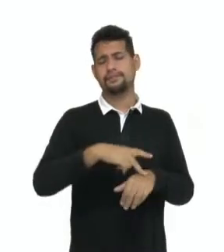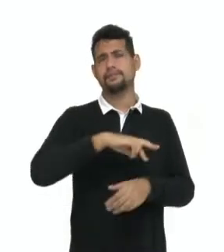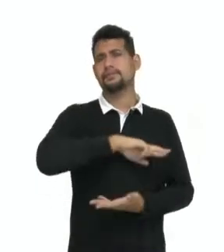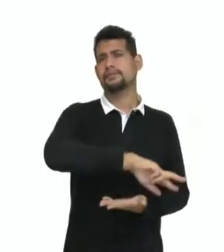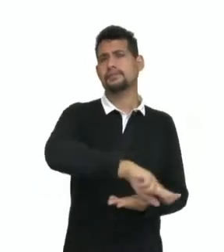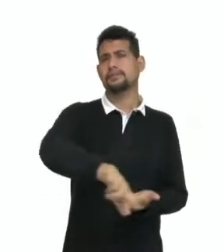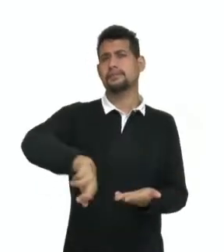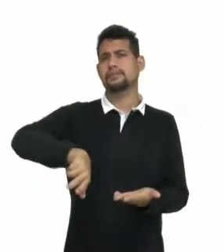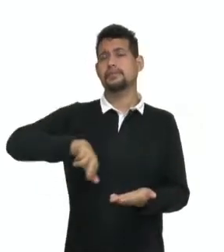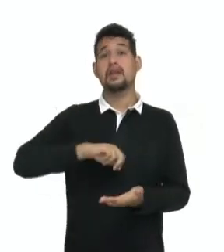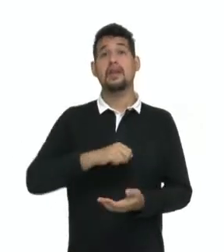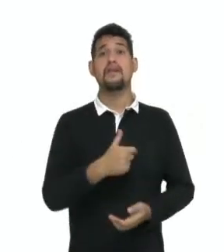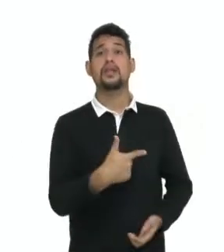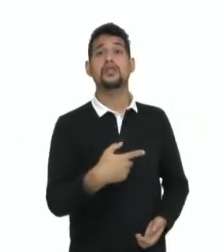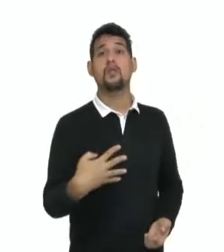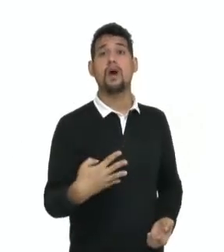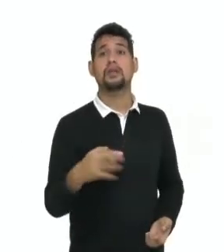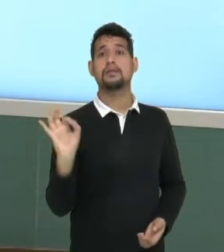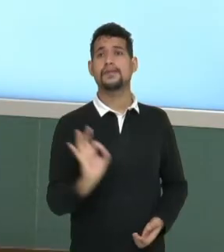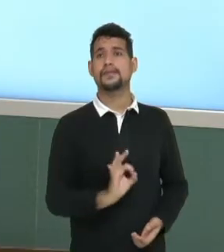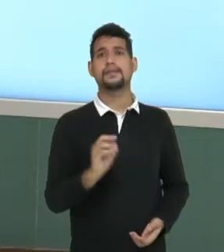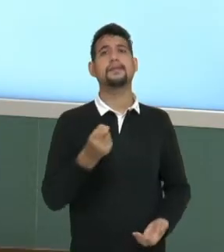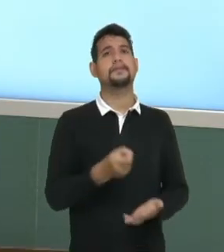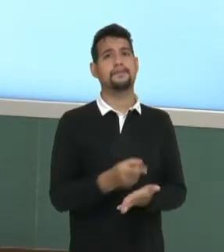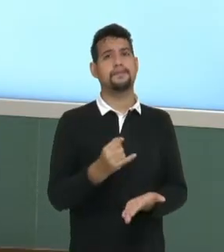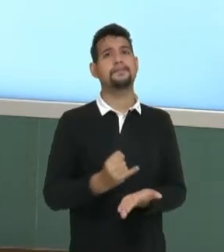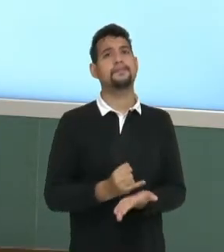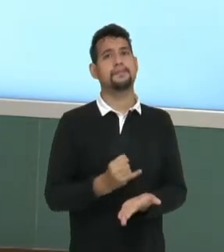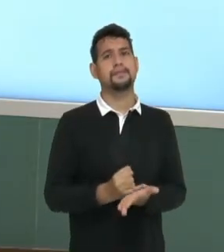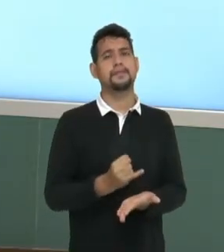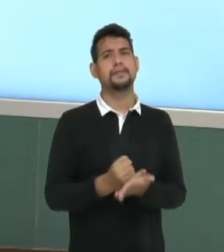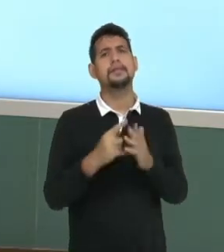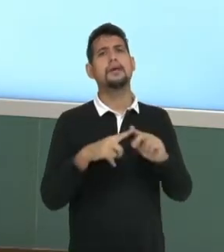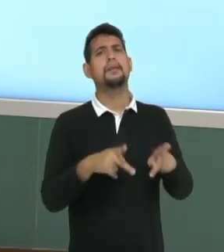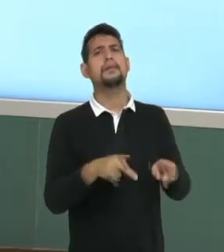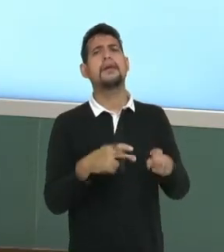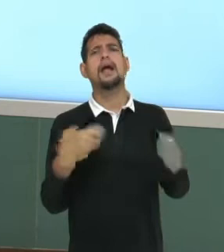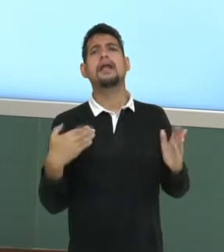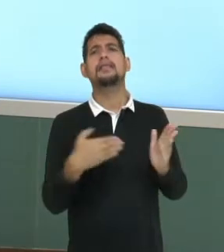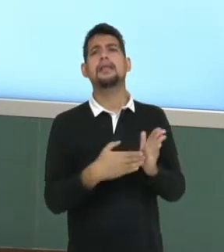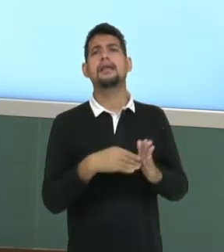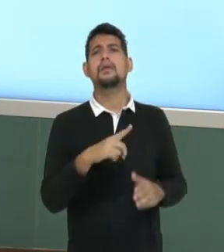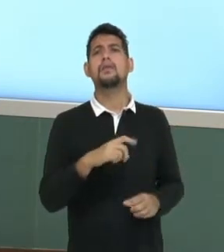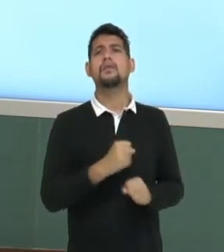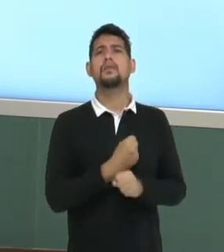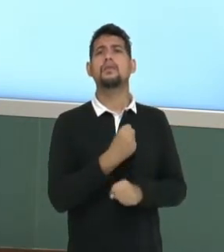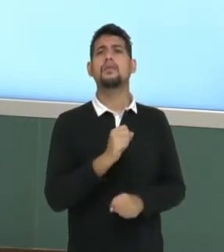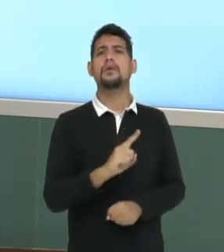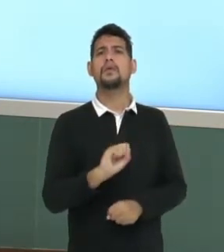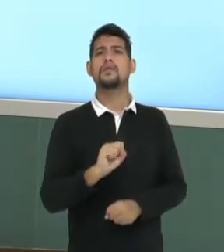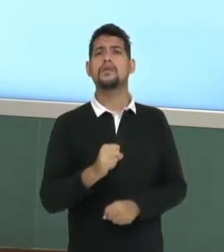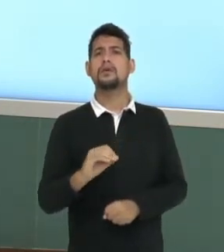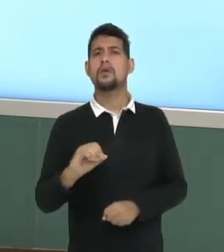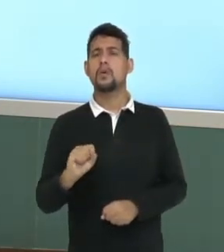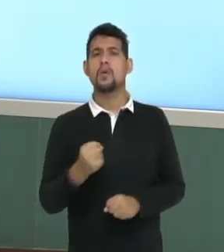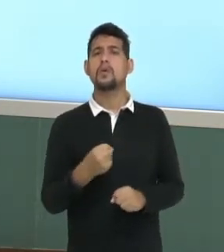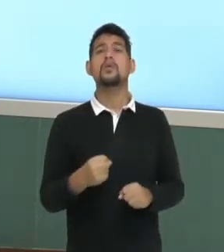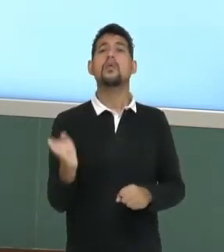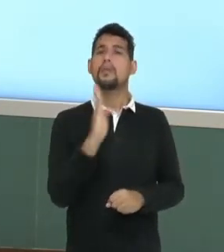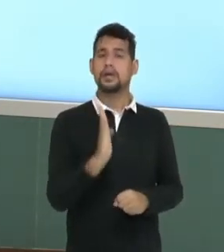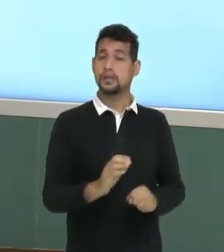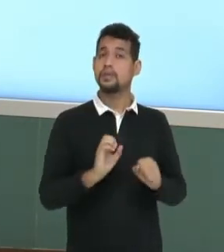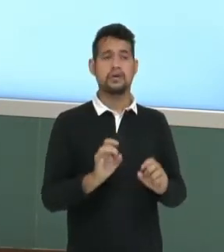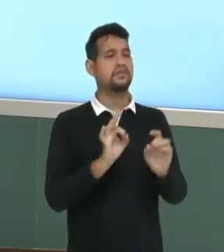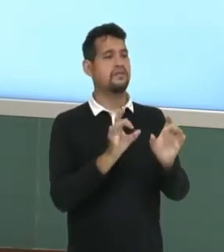países, 24% de impostos. Então vejam que até o ano de 1808, o Brasil podia